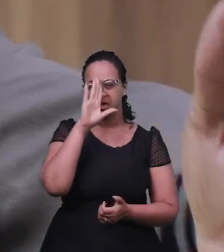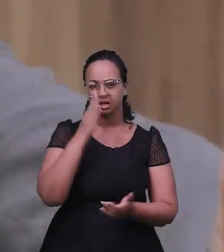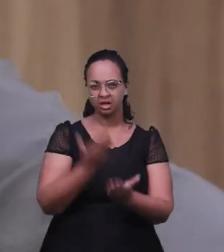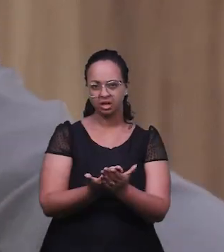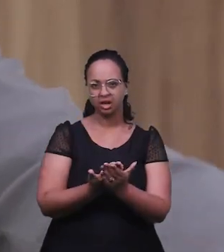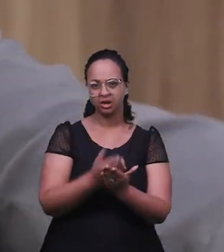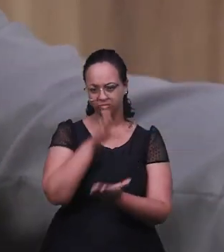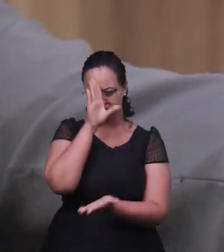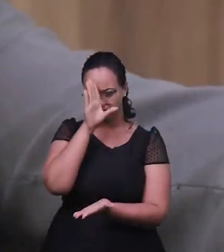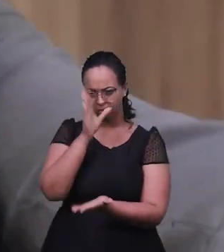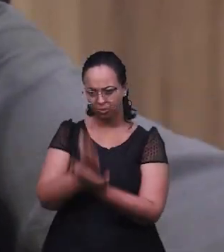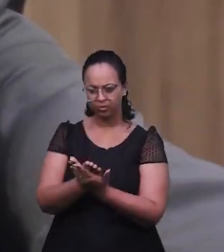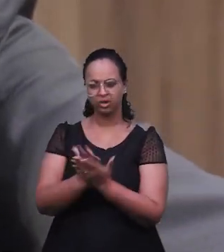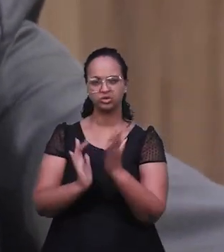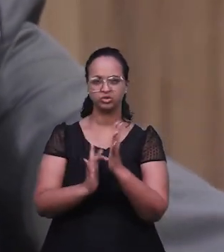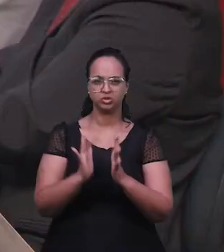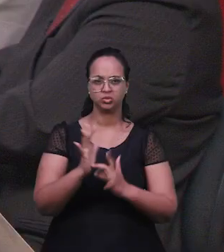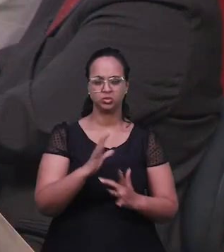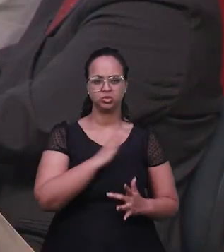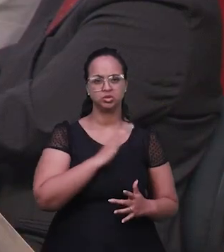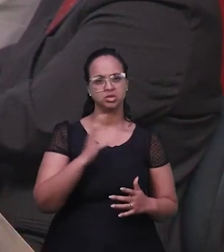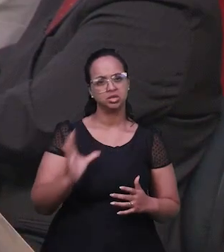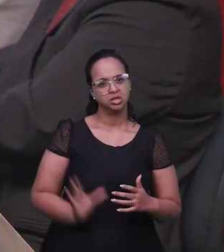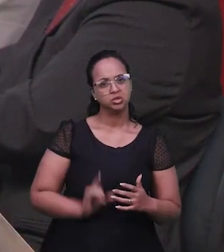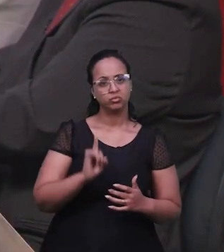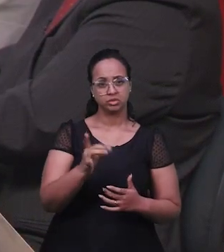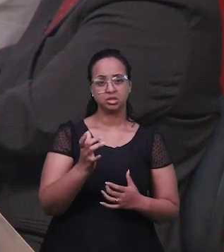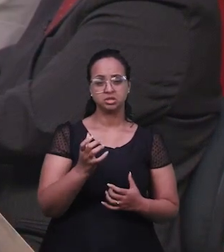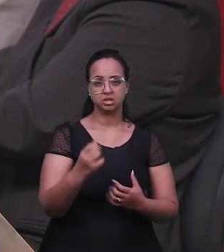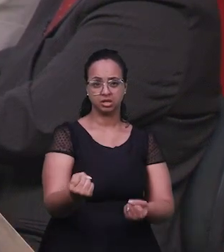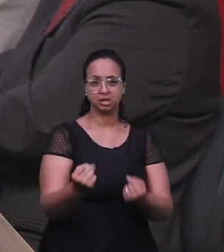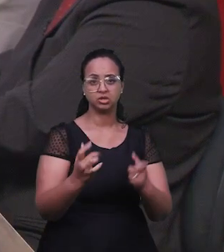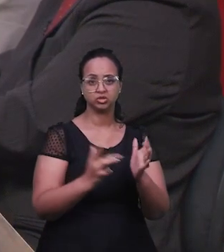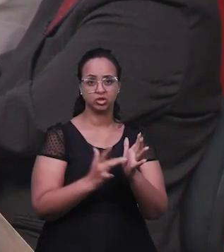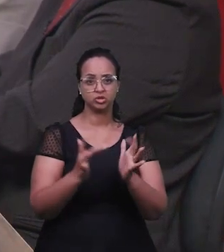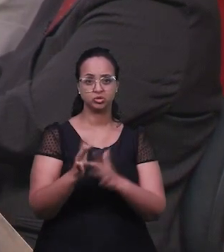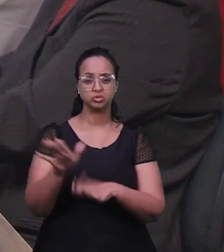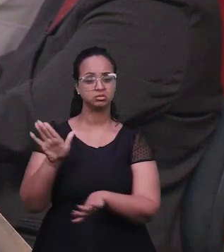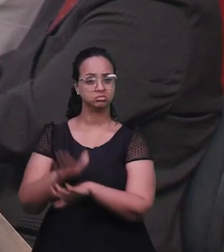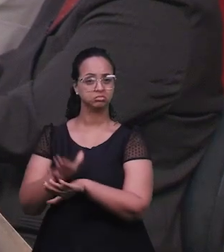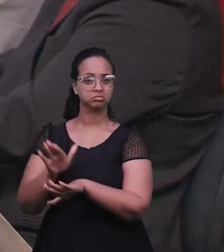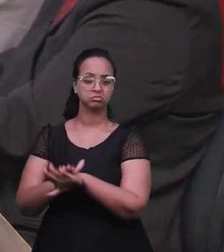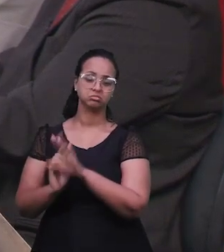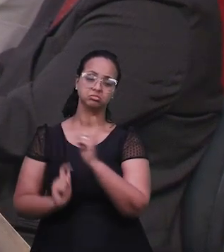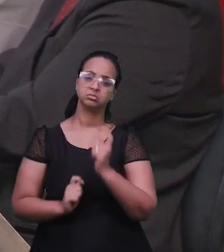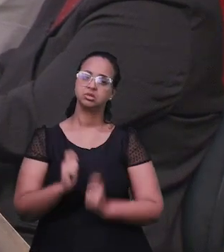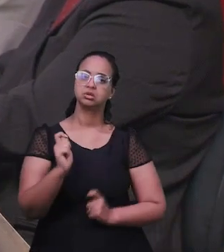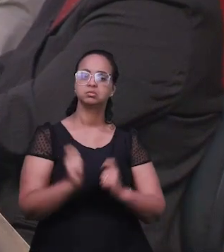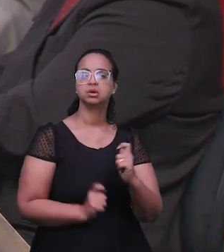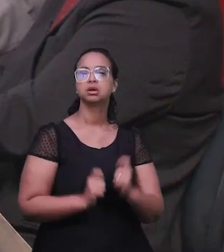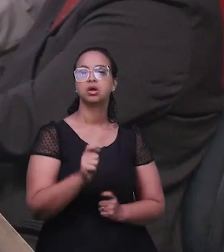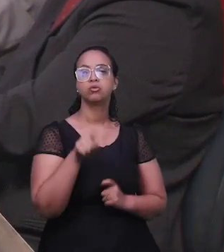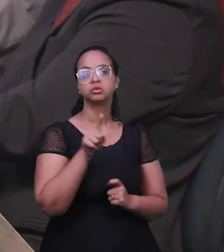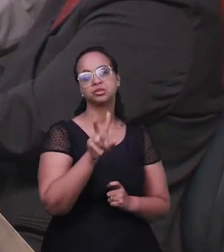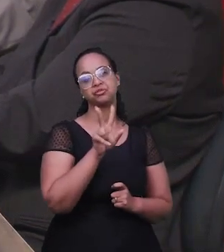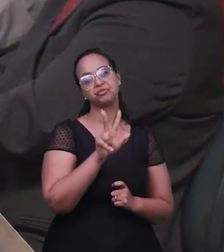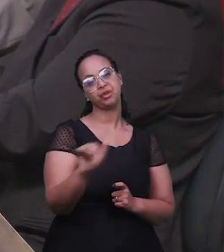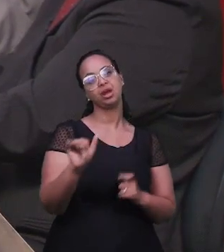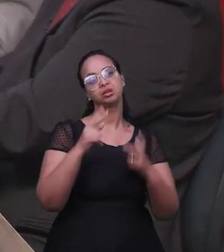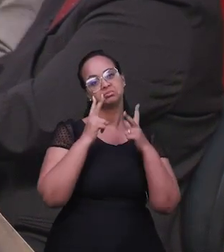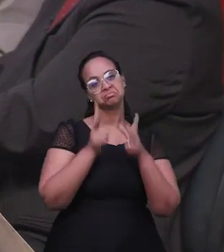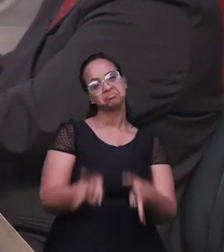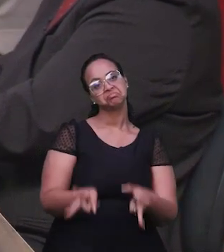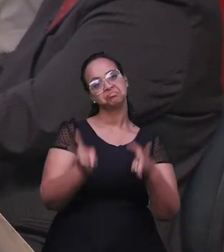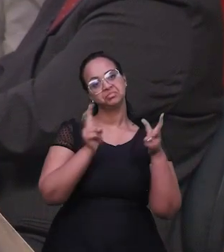crer, se você confiar em Jesus Cristo, se você se entregar a Ele, deixar Ele trabalhar, você vai ver